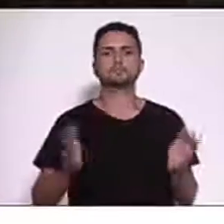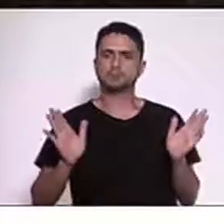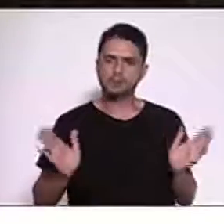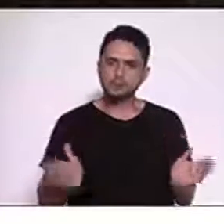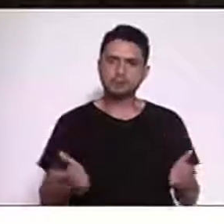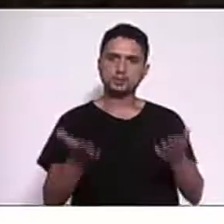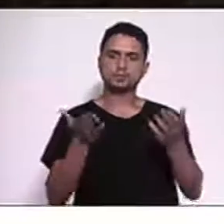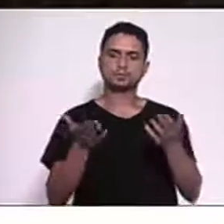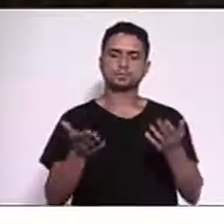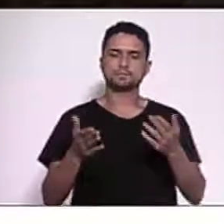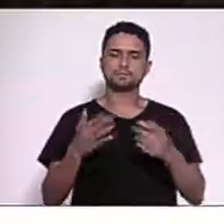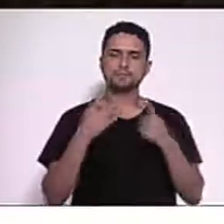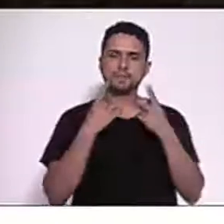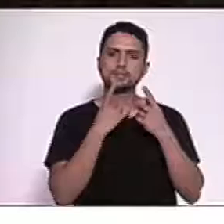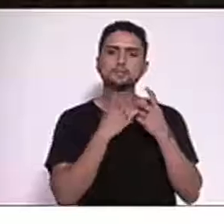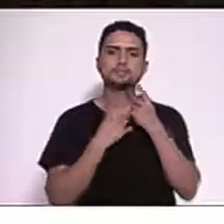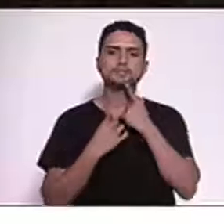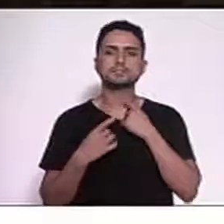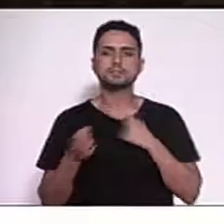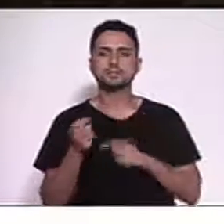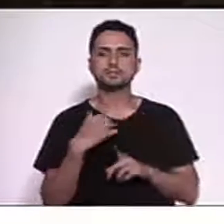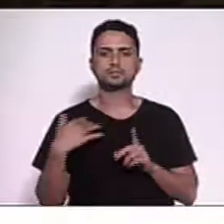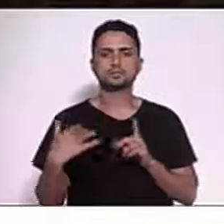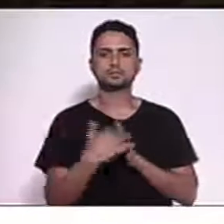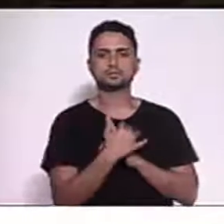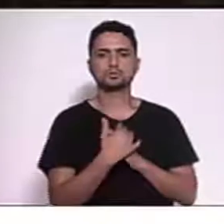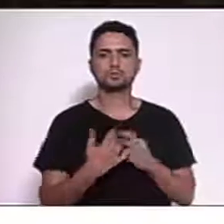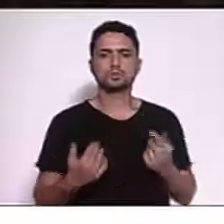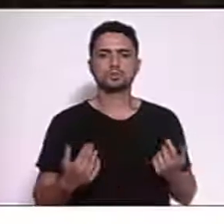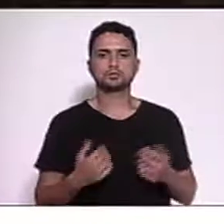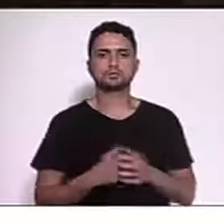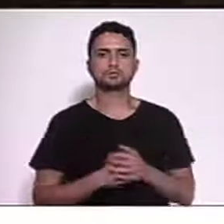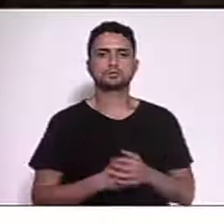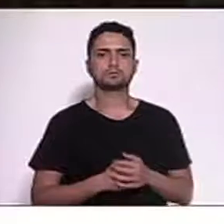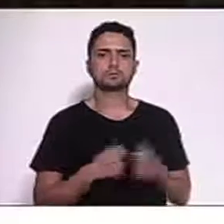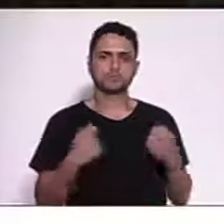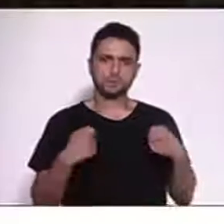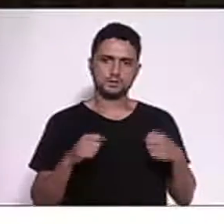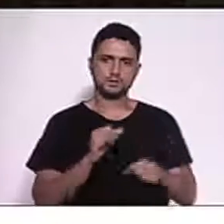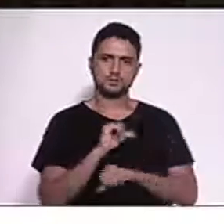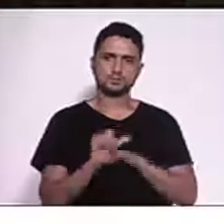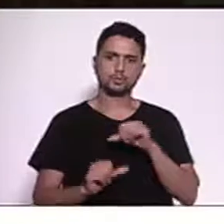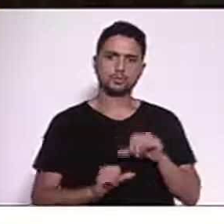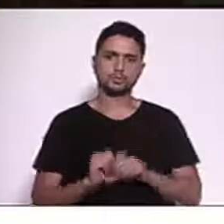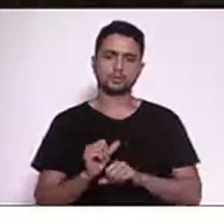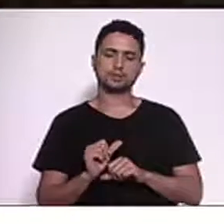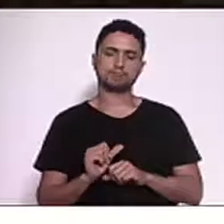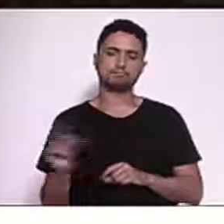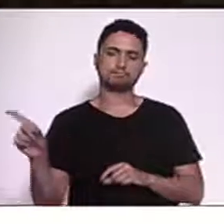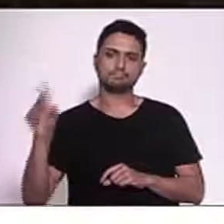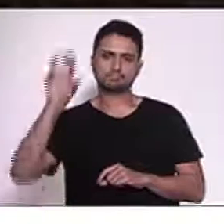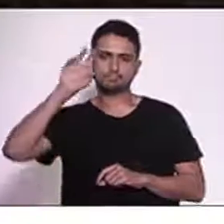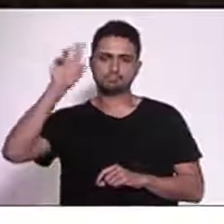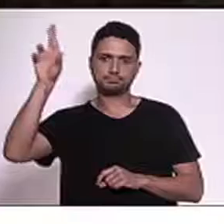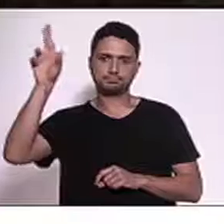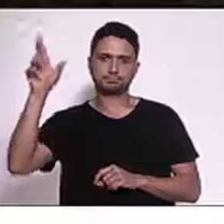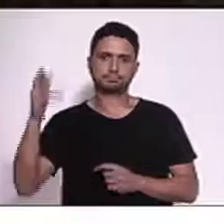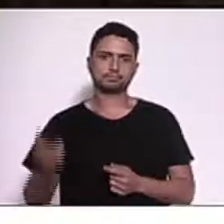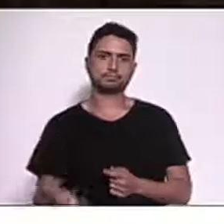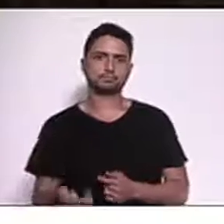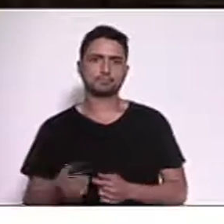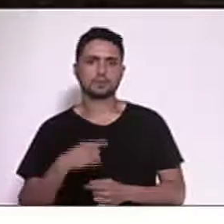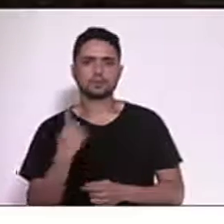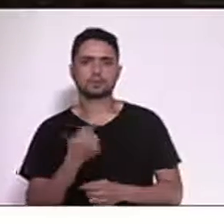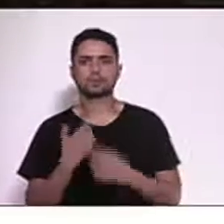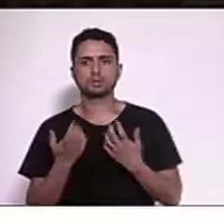às necessidades da sua população, tem que mudar o rumo da prosa. O que nós queremos é